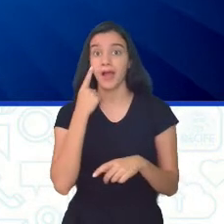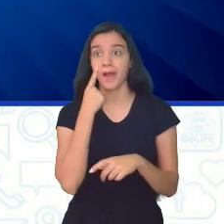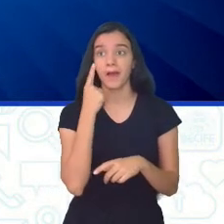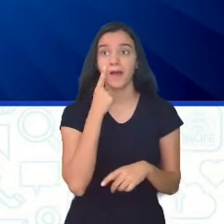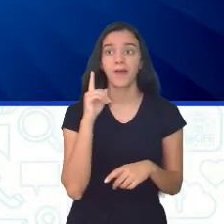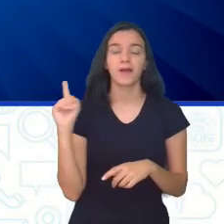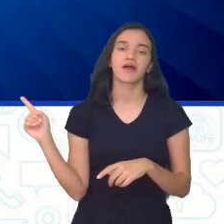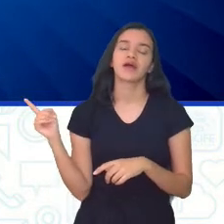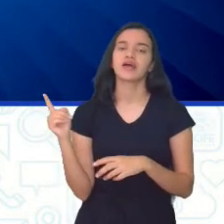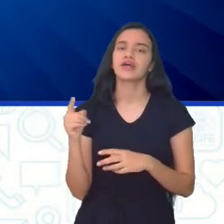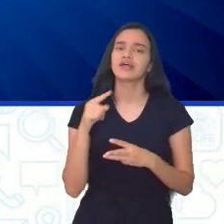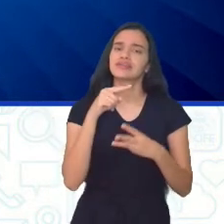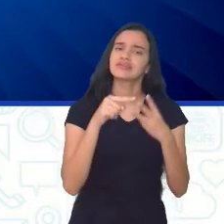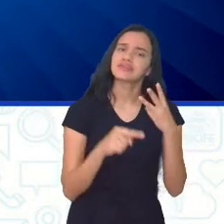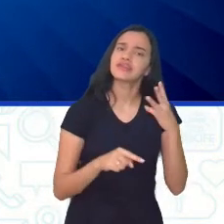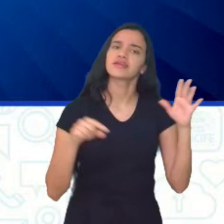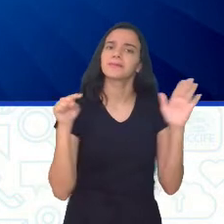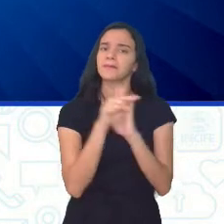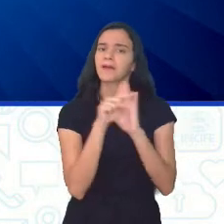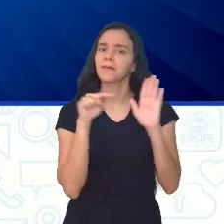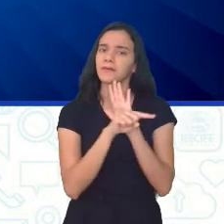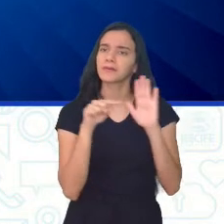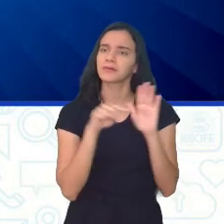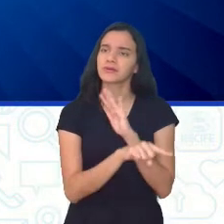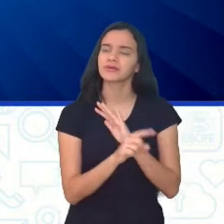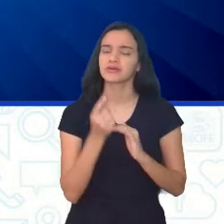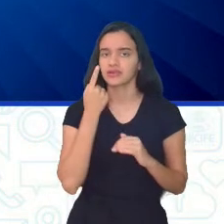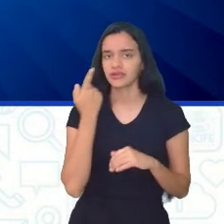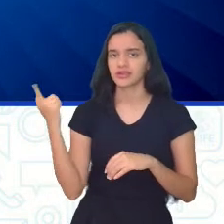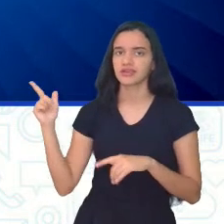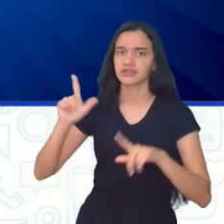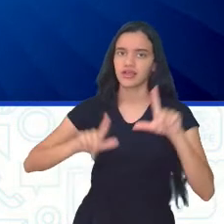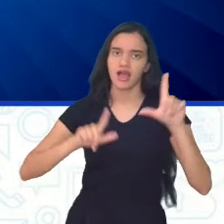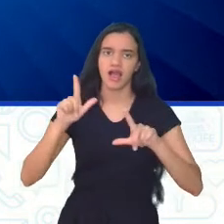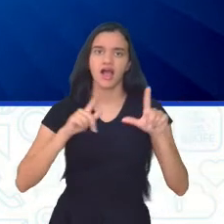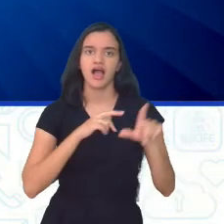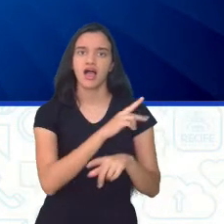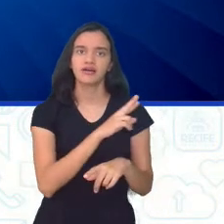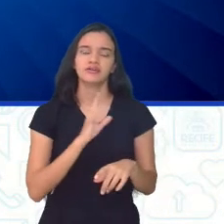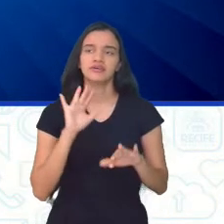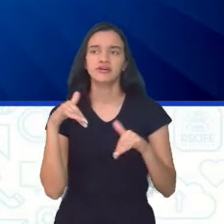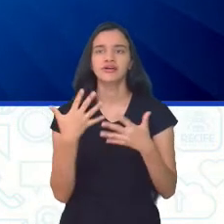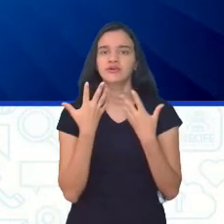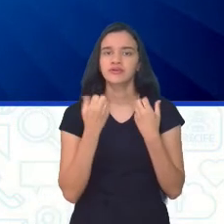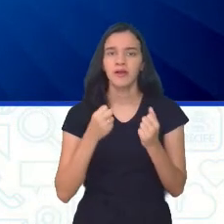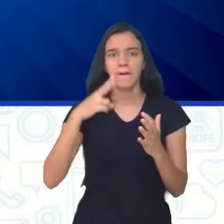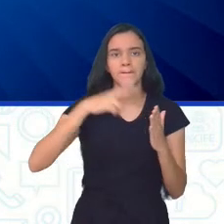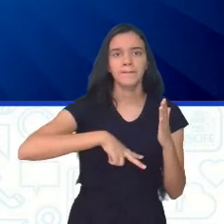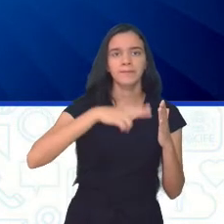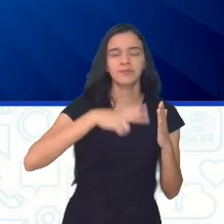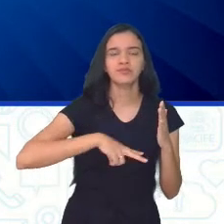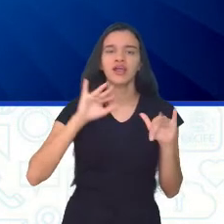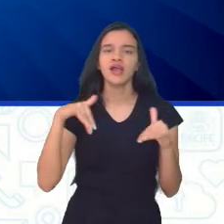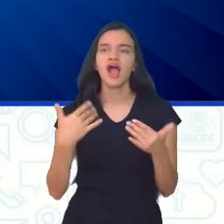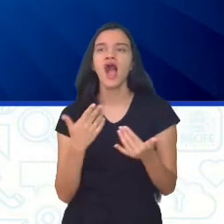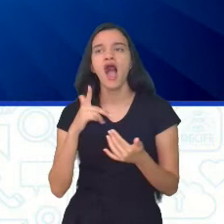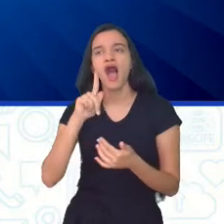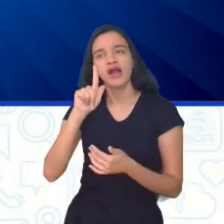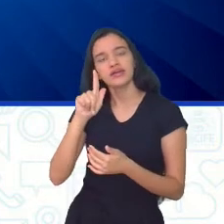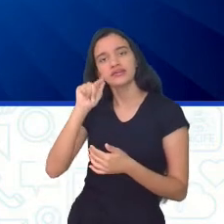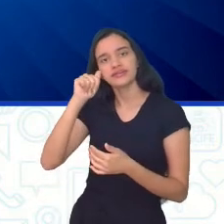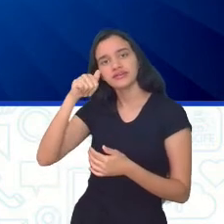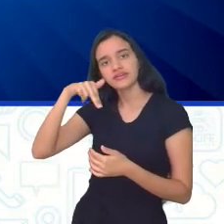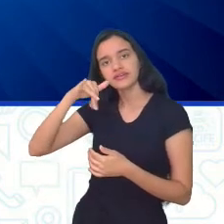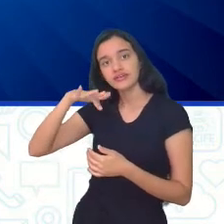seriam 3 perguntinhas que essa tela vai nos responder. Então, vamos lá? Vamos à leitura? Gânglios